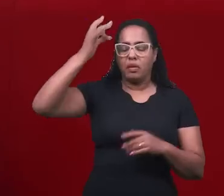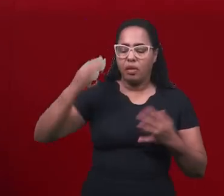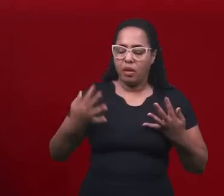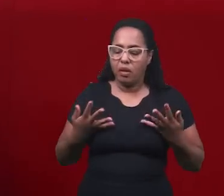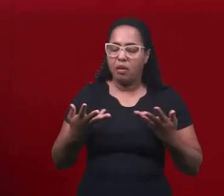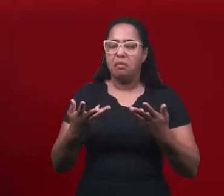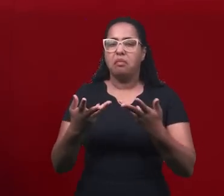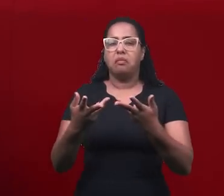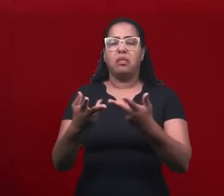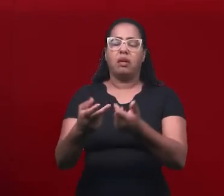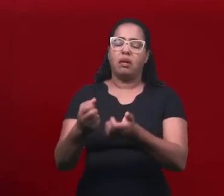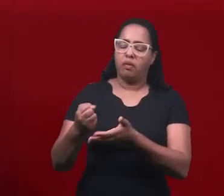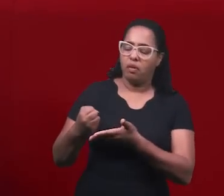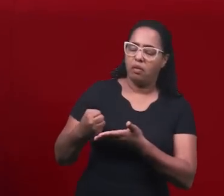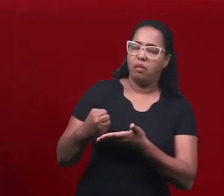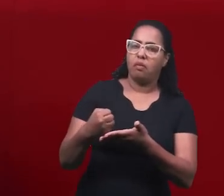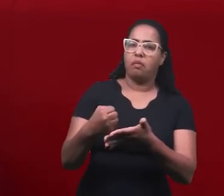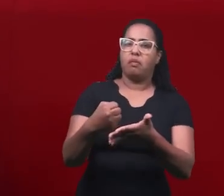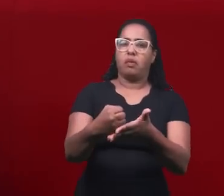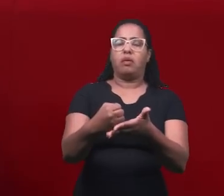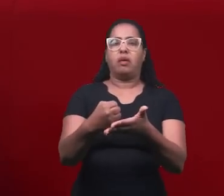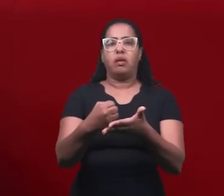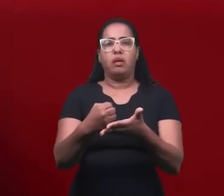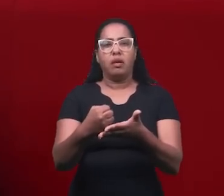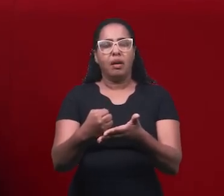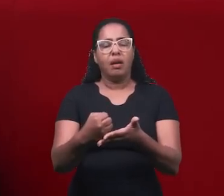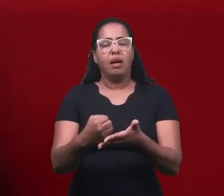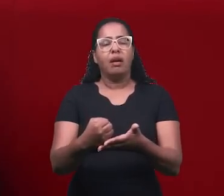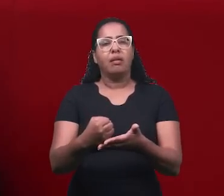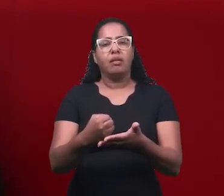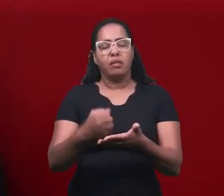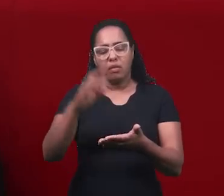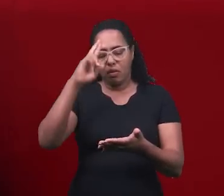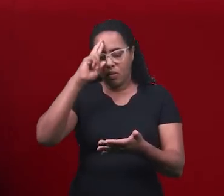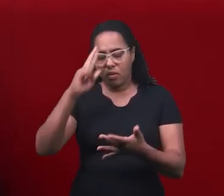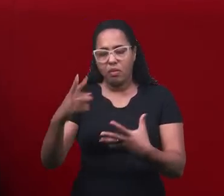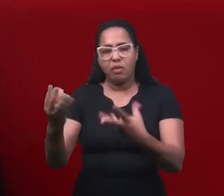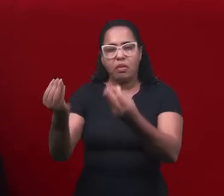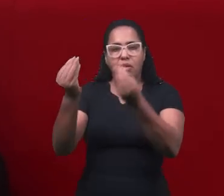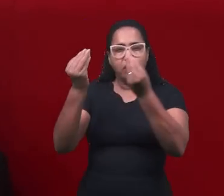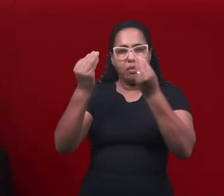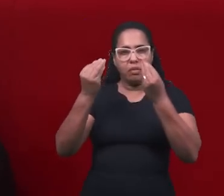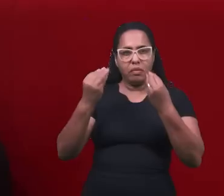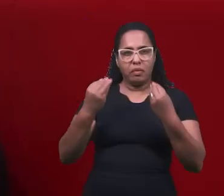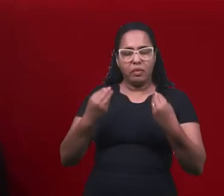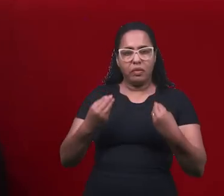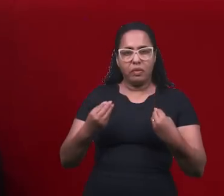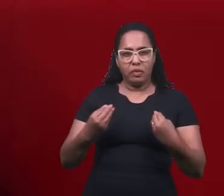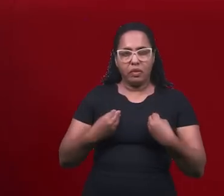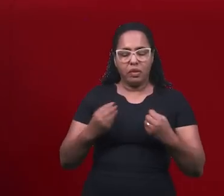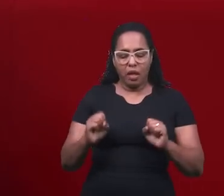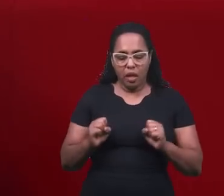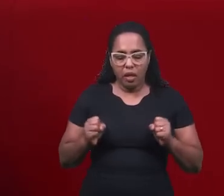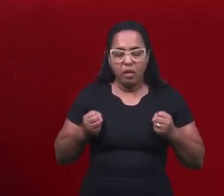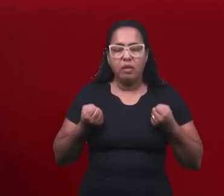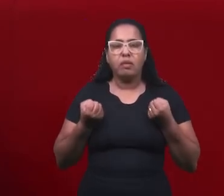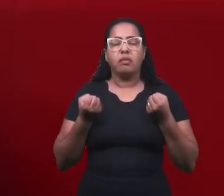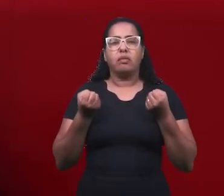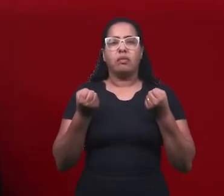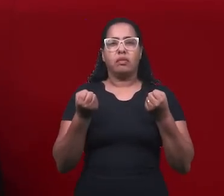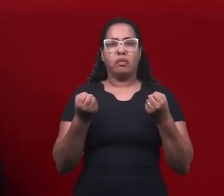é maravilhosa, é um recurso, é algo que o Senhor nos oferece e que